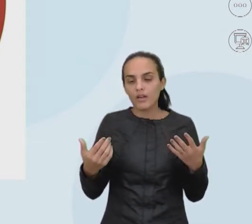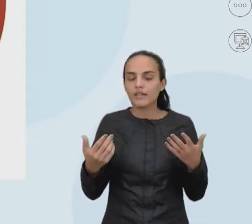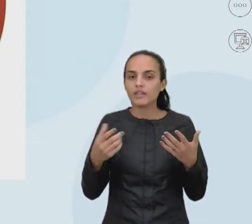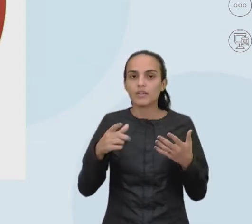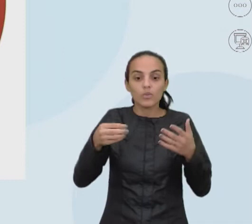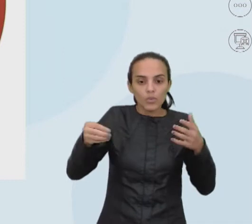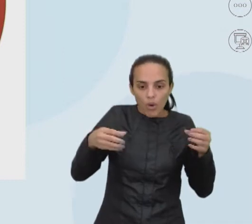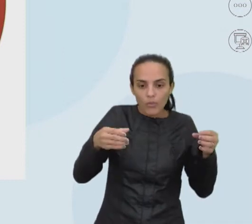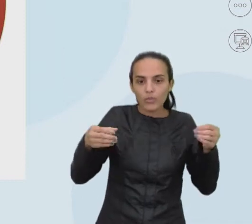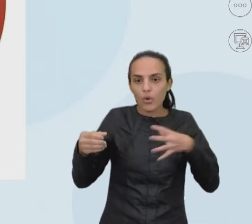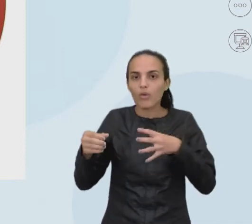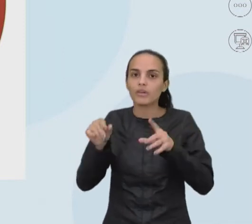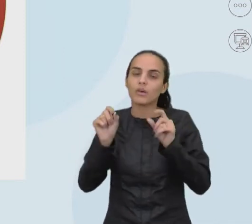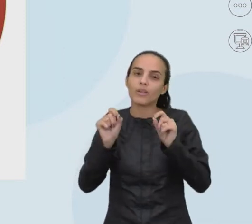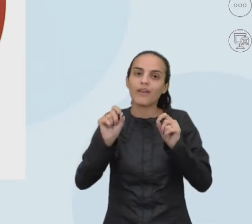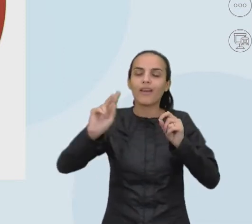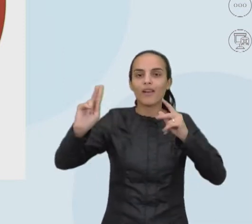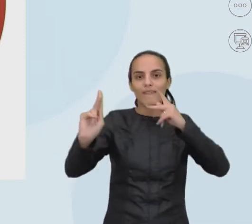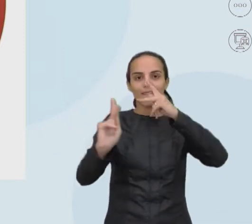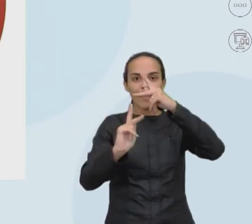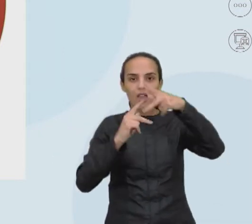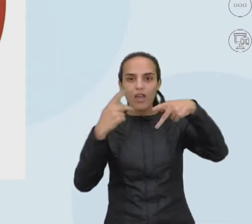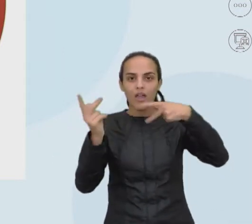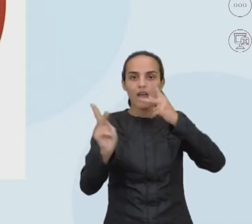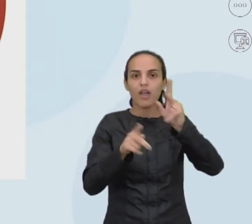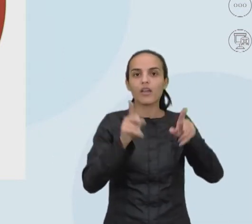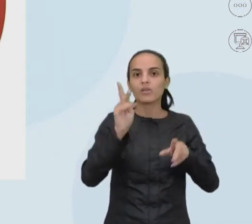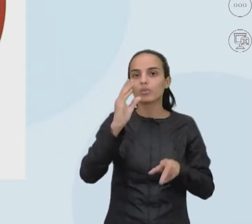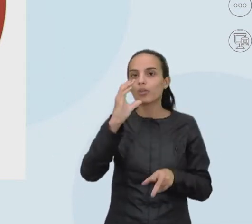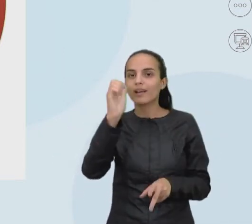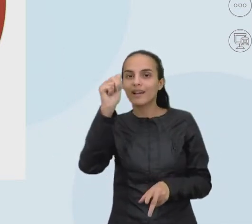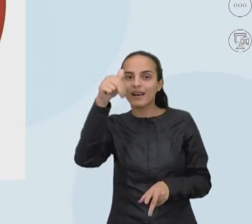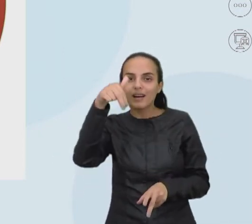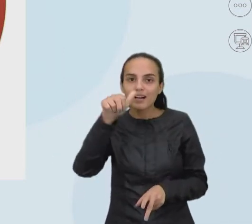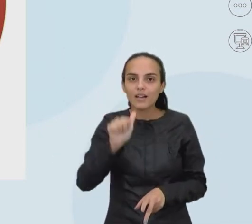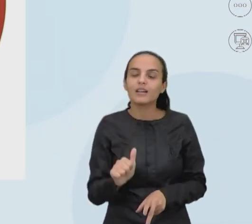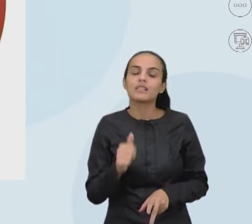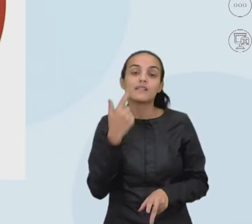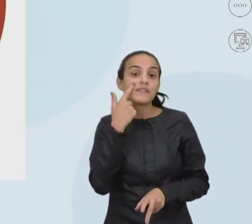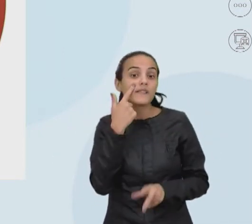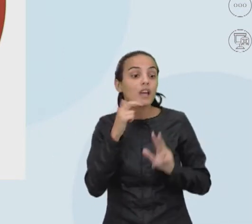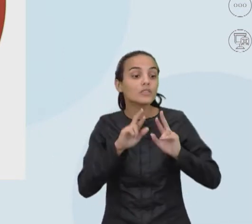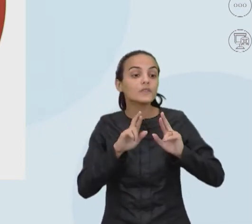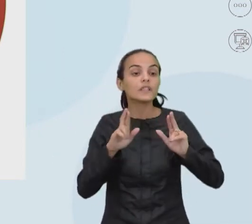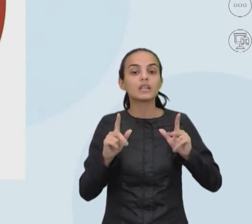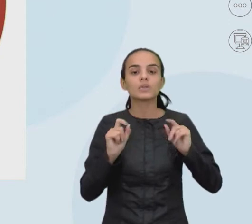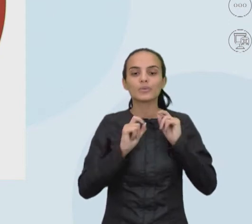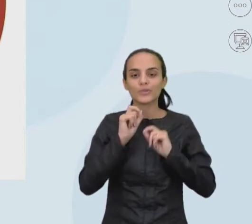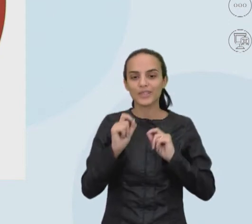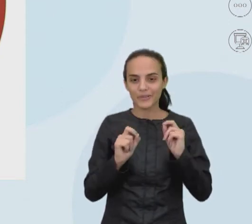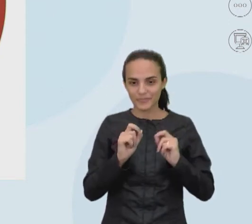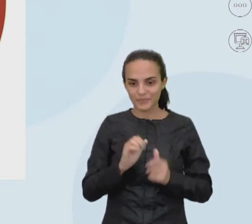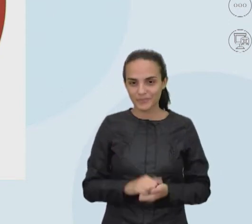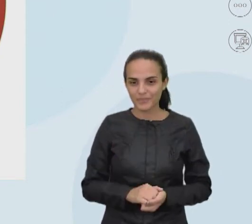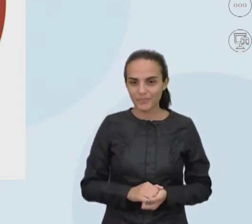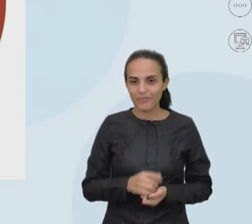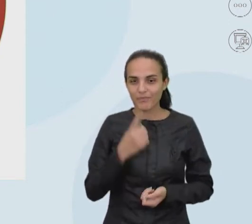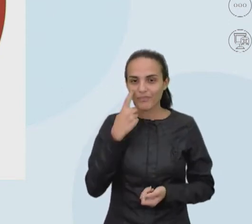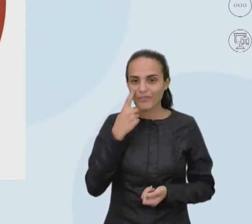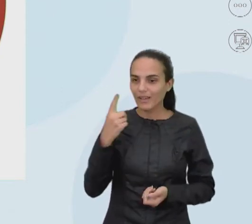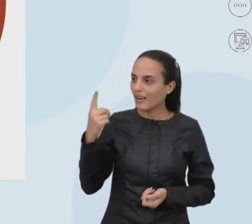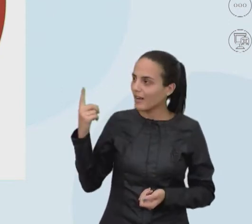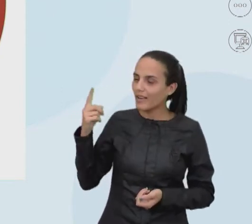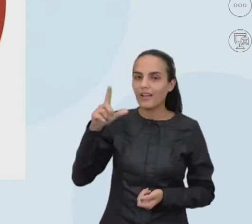oriundas renováveis, né? Hidráulica, a parte de cana. Então é para vocês verem a diferença. Para quem não sabe, esse lixívio aqui é